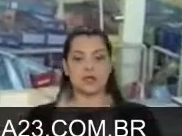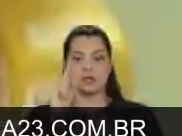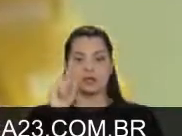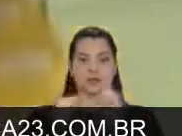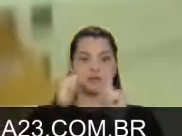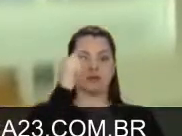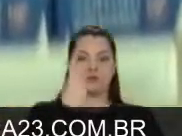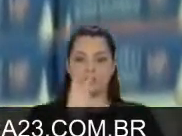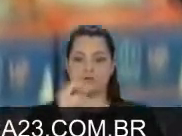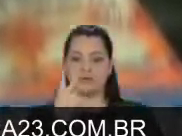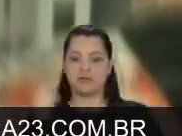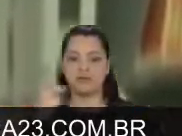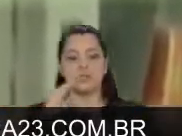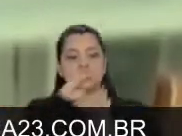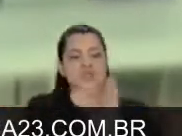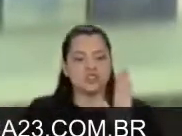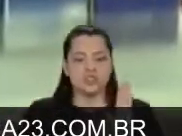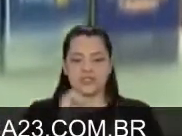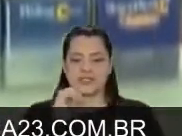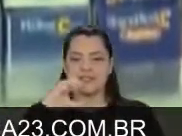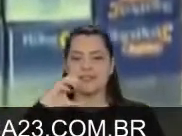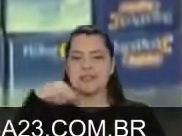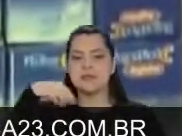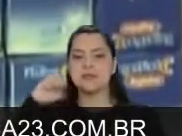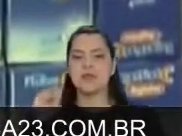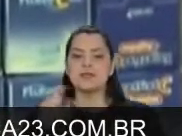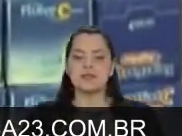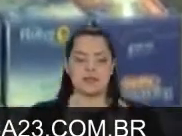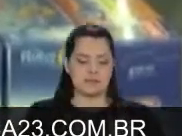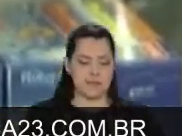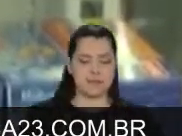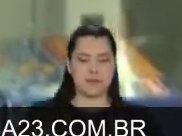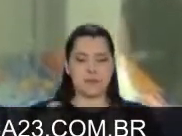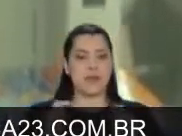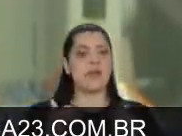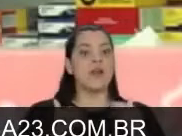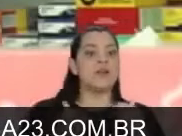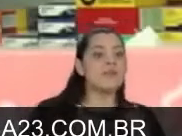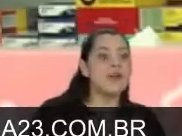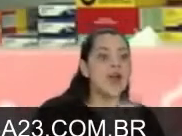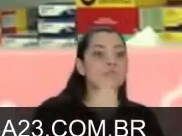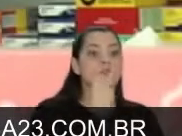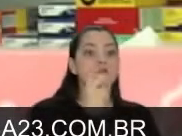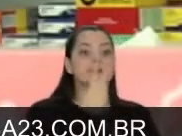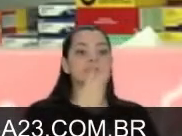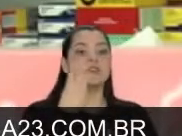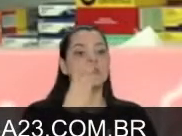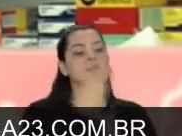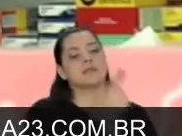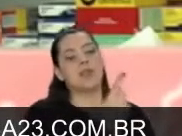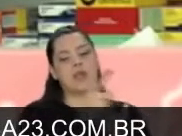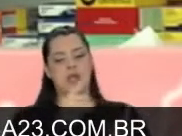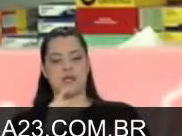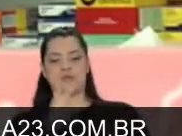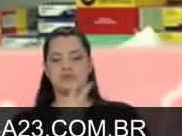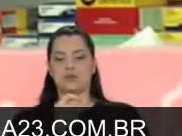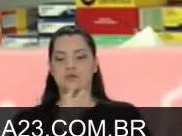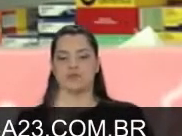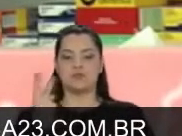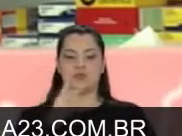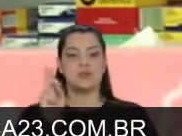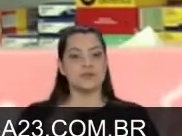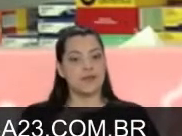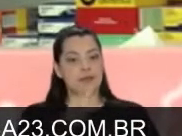a desoneração de ICMS de diversos setores que estava prevista para 2023. Entre eles, o setor